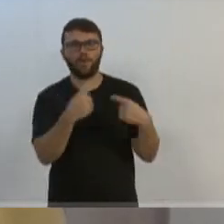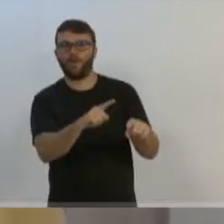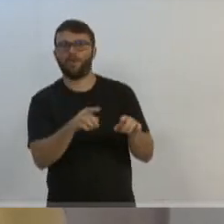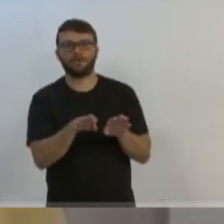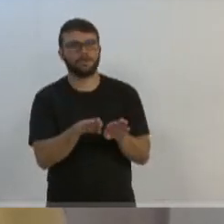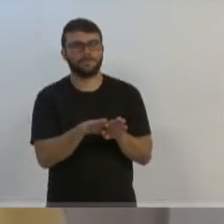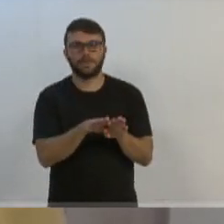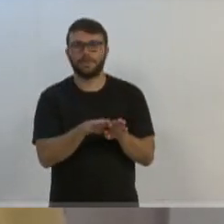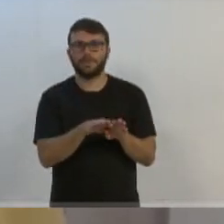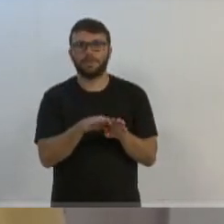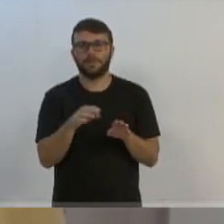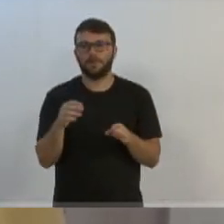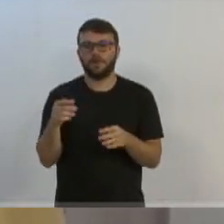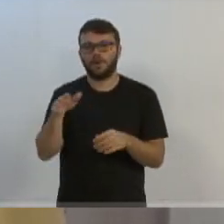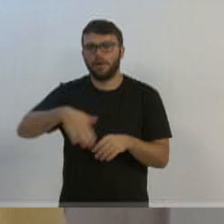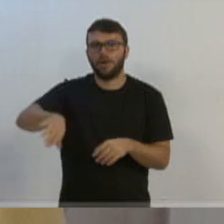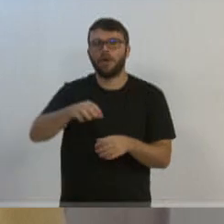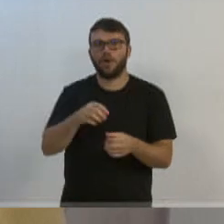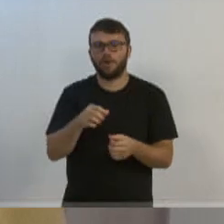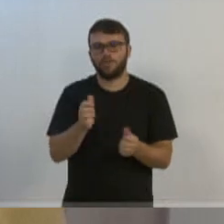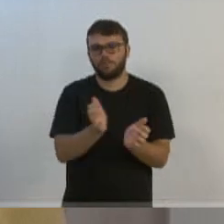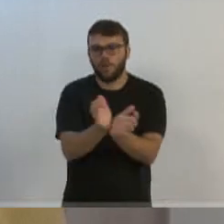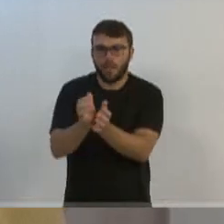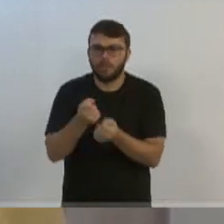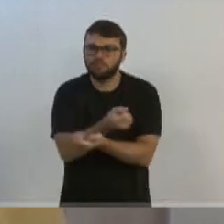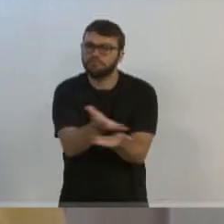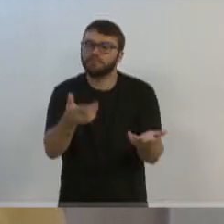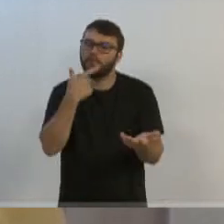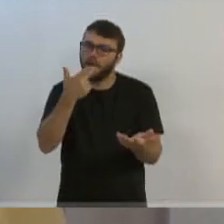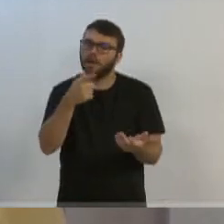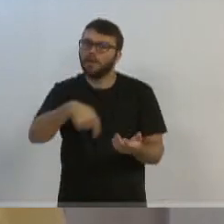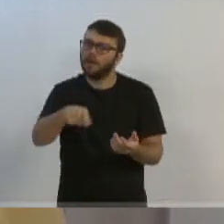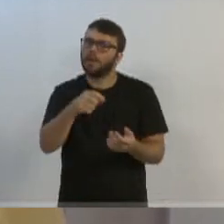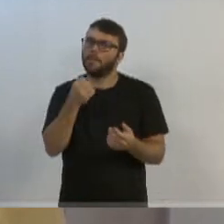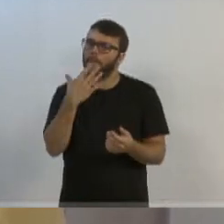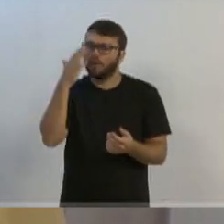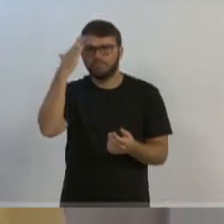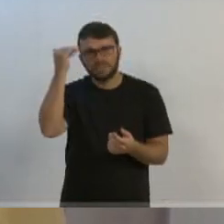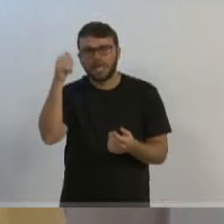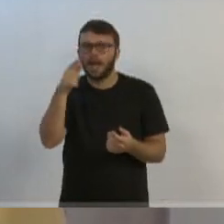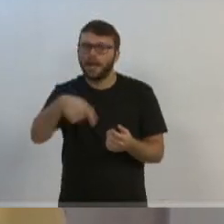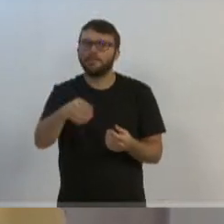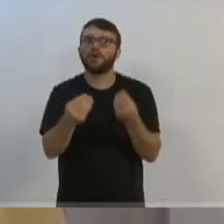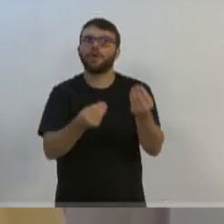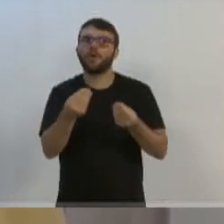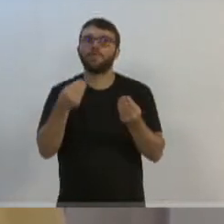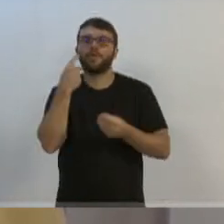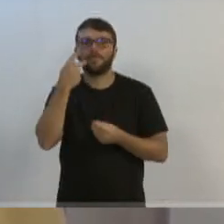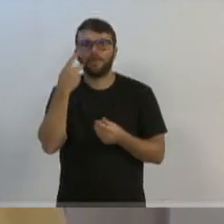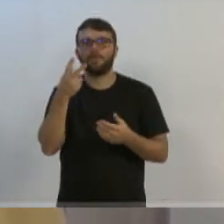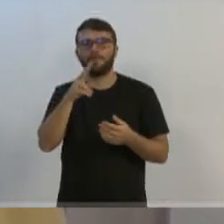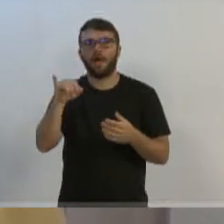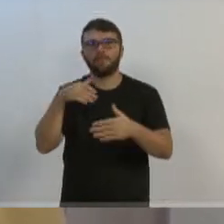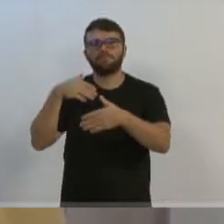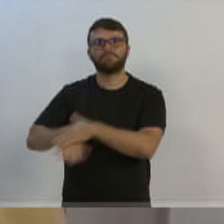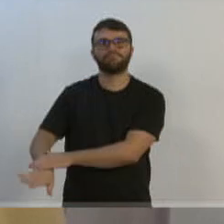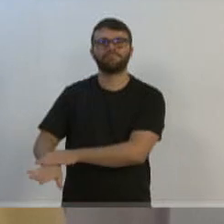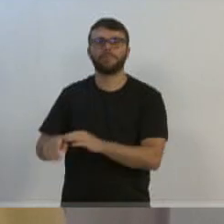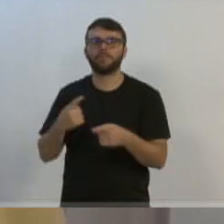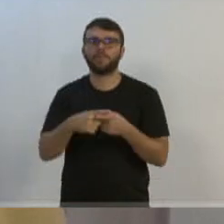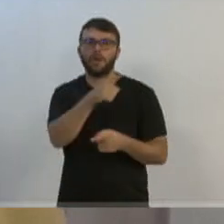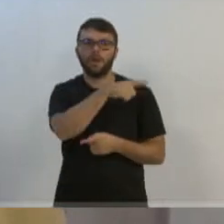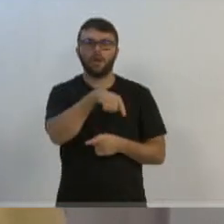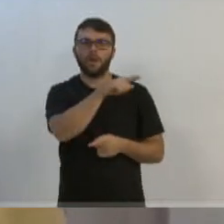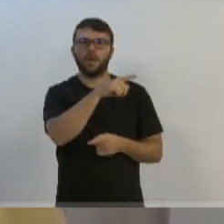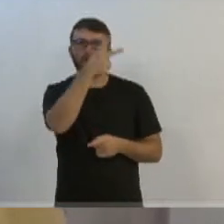também a minha recomendação em relação aos meus colegas, e pedir, acredito que o bom senso vai predominar, que os vereadores vão arquivar isso, até porque o governo pode